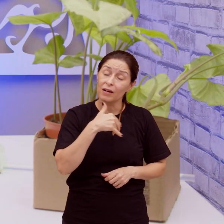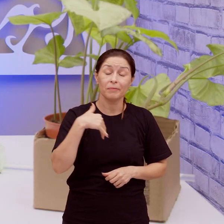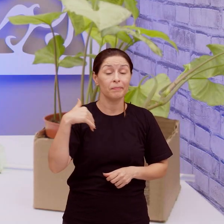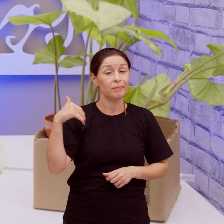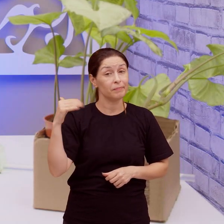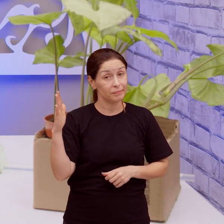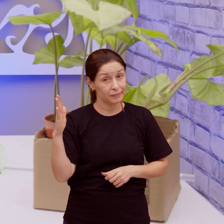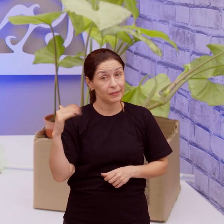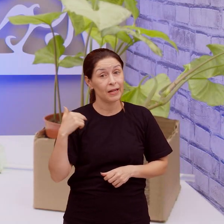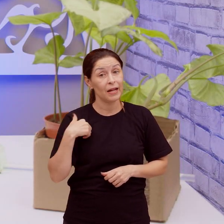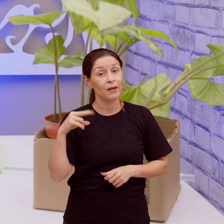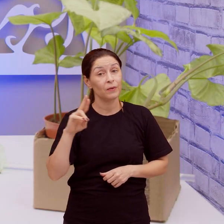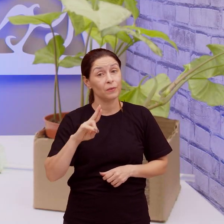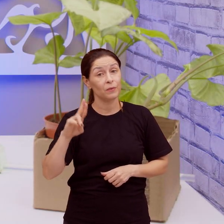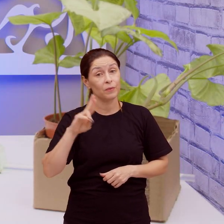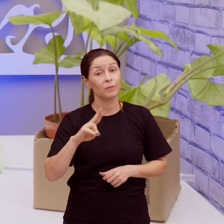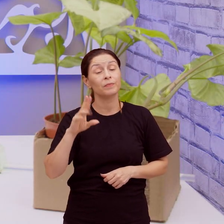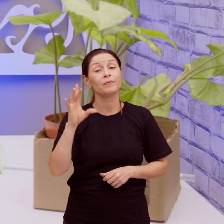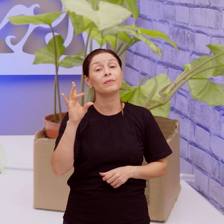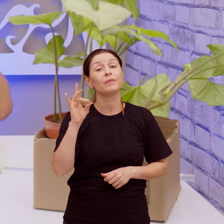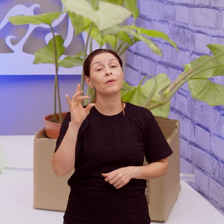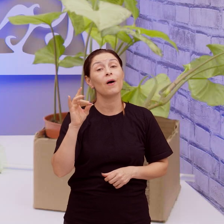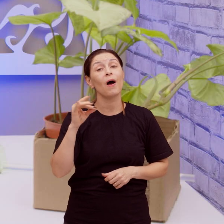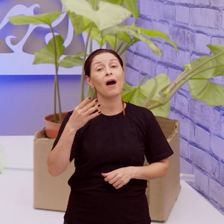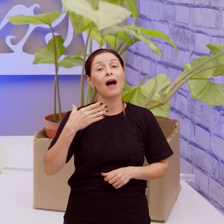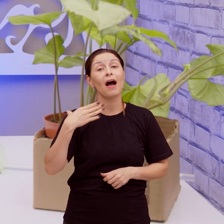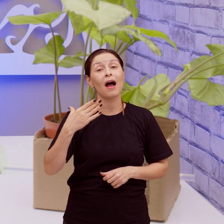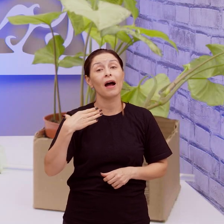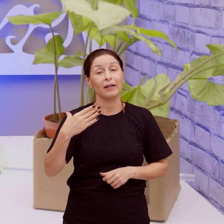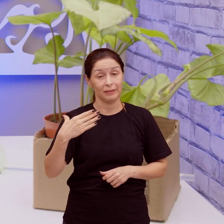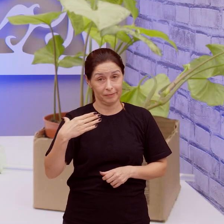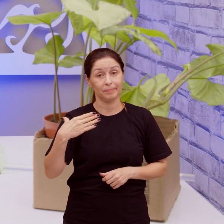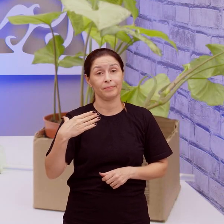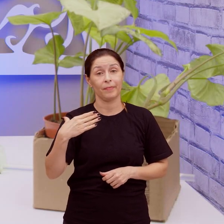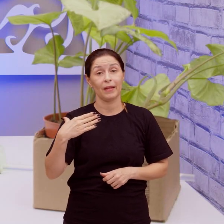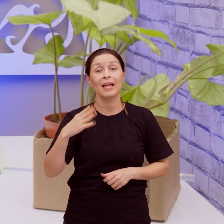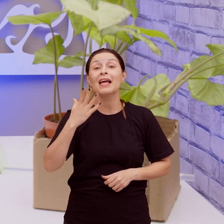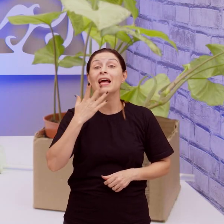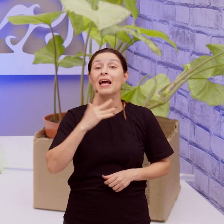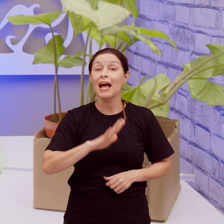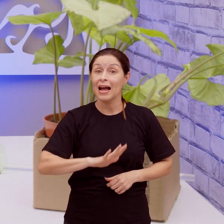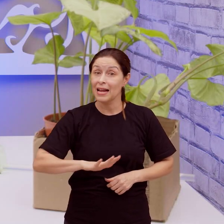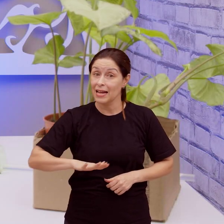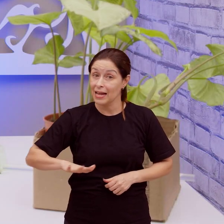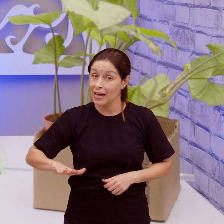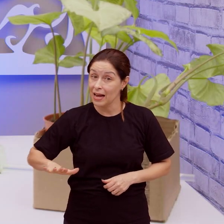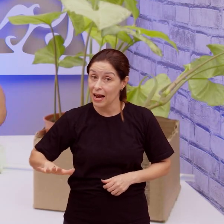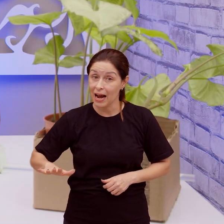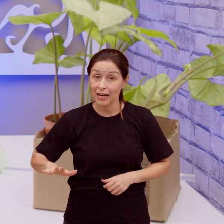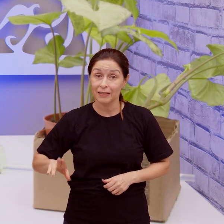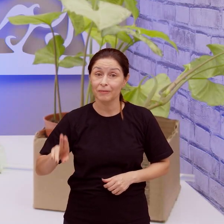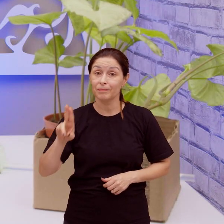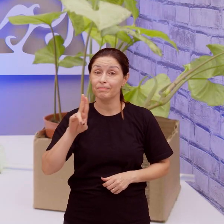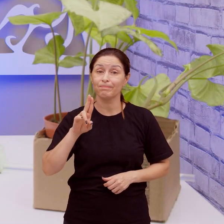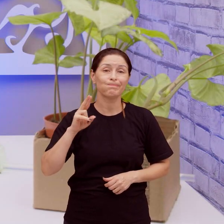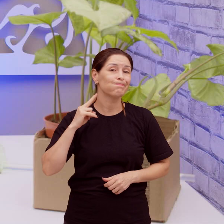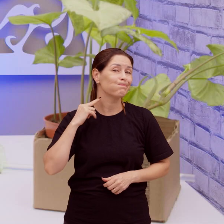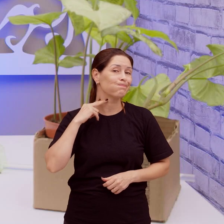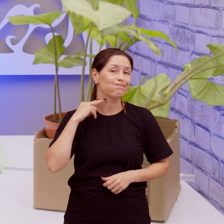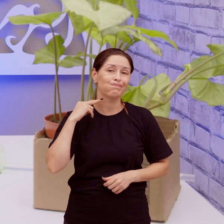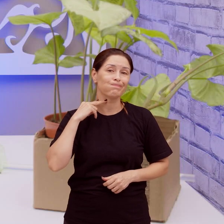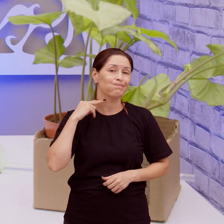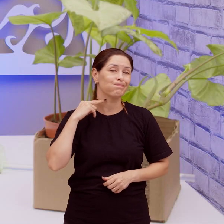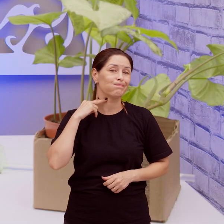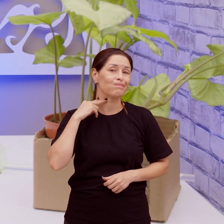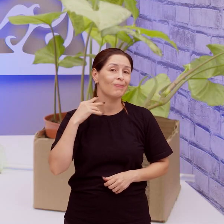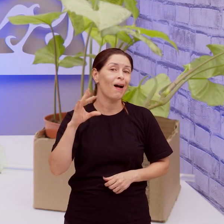usar a cola quente, mas vou explicar mais uma vez que a criança não pode usar. tá bom? É a mamãe e o papai que tem que fazer